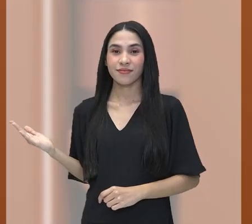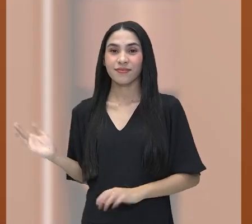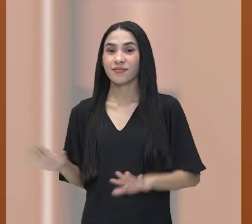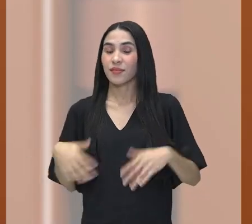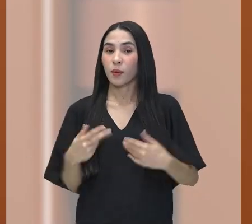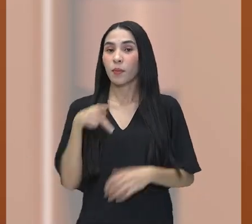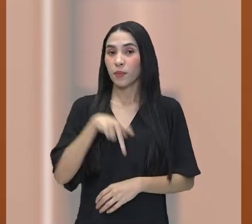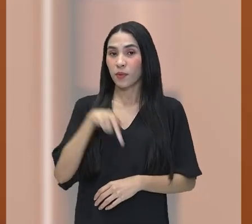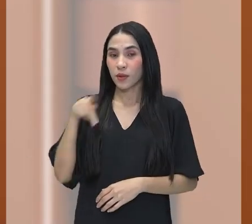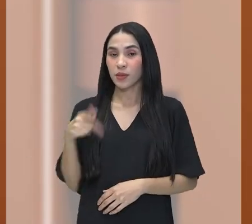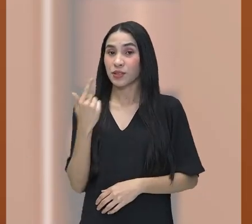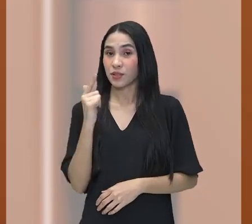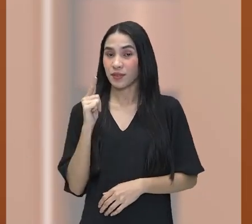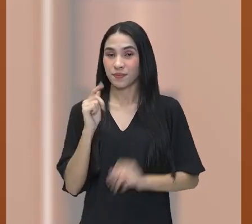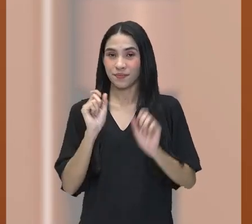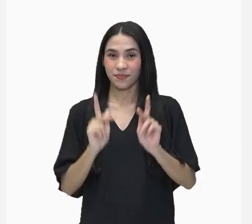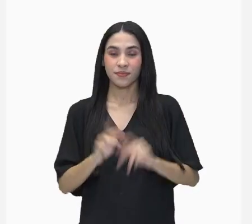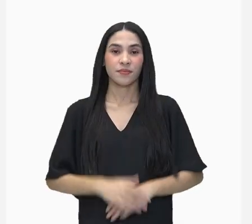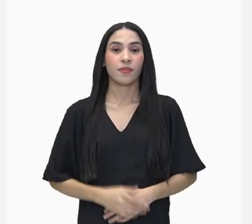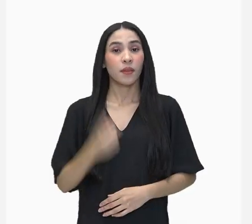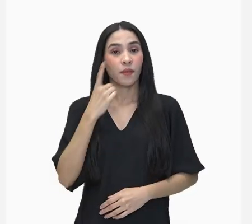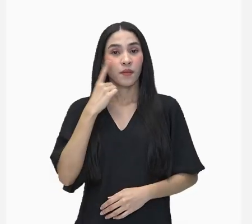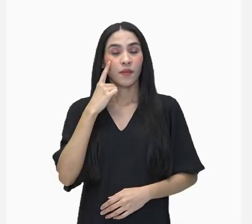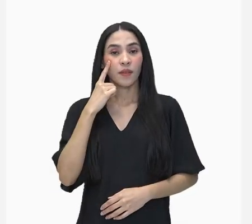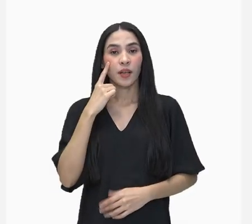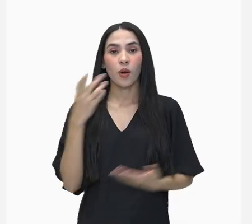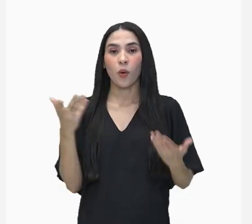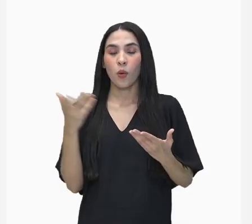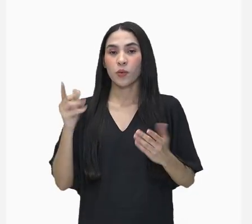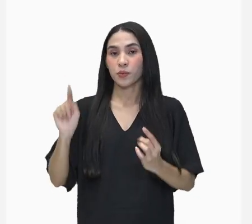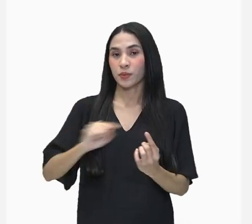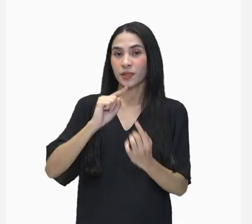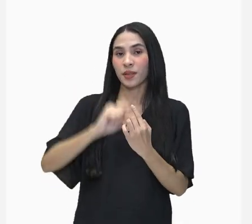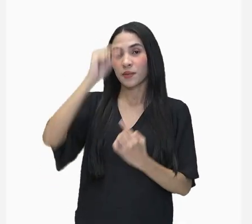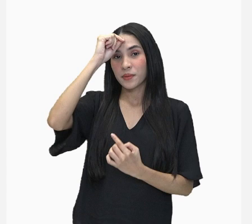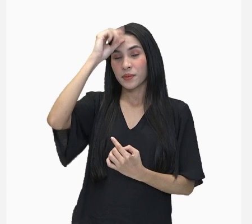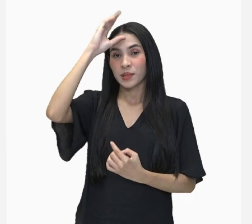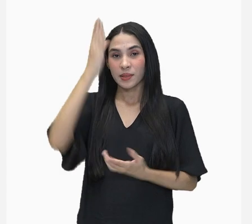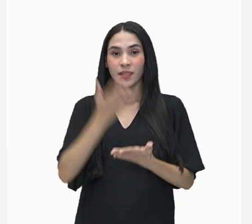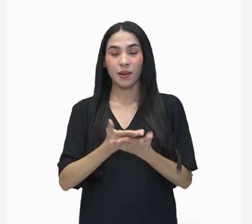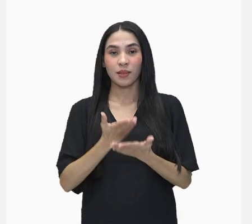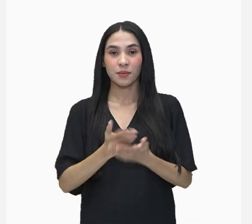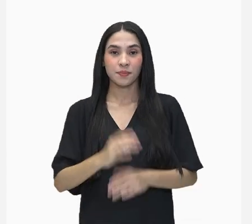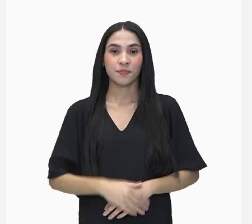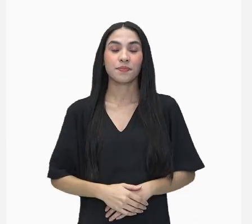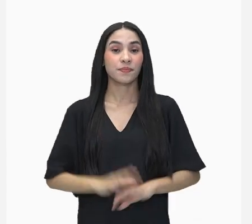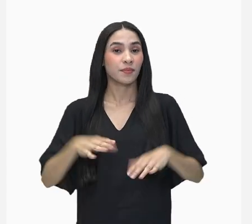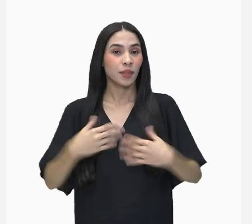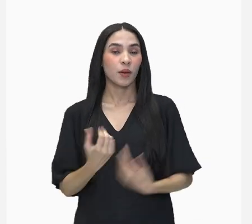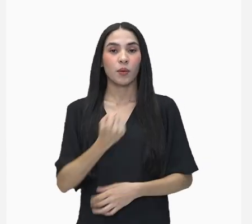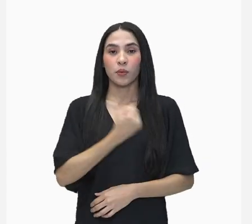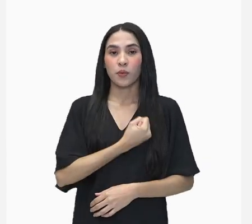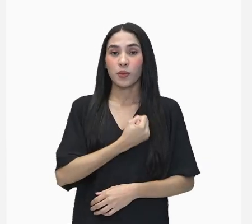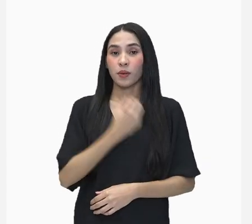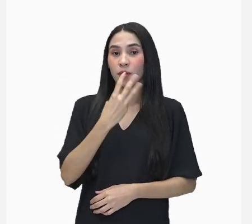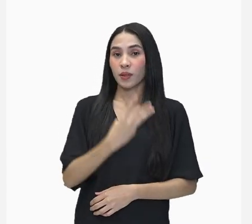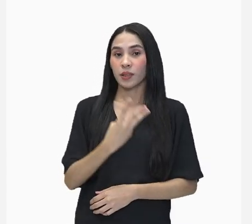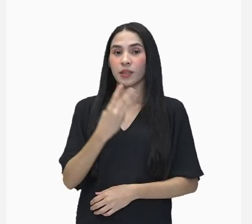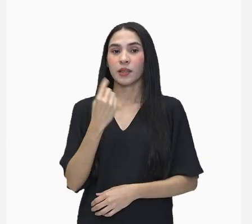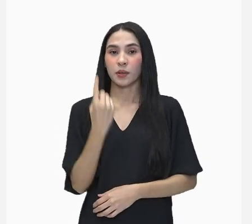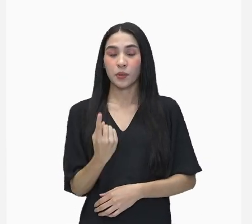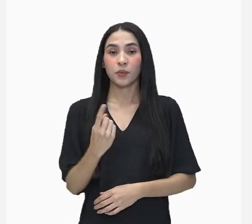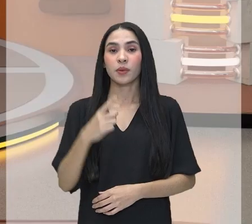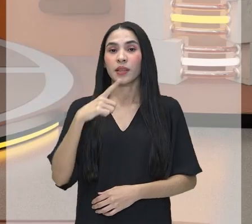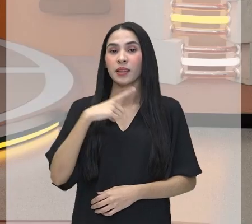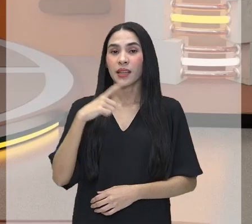Cascais, professora desse componente. Vamos dar uma olhada no objeto de conhecimento desta aula. Esta é a aula de número 31 e nós teremos